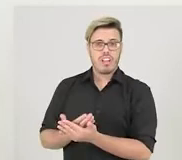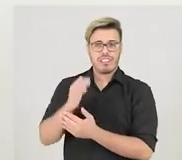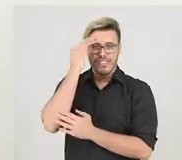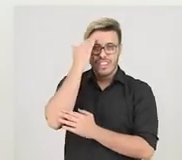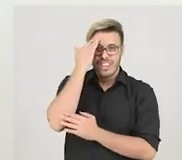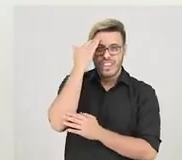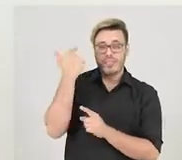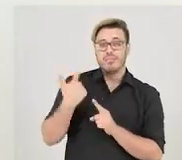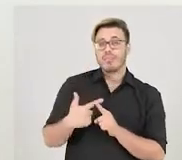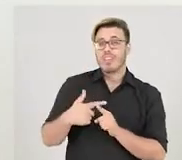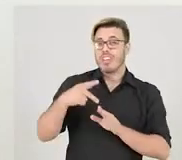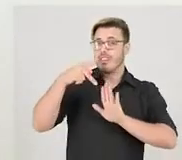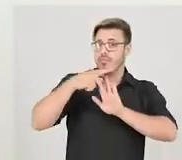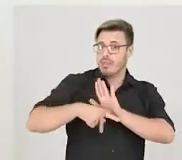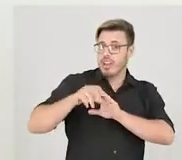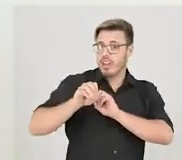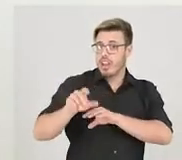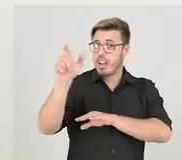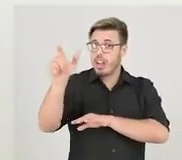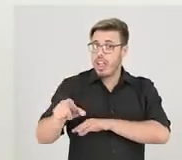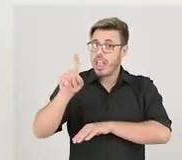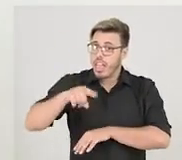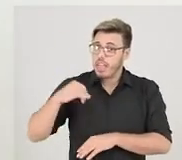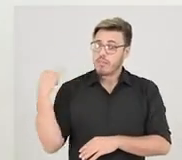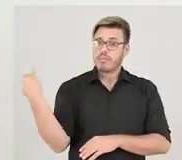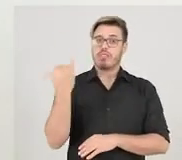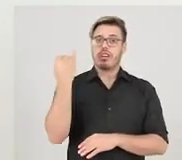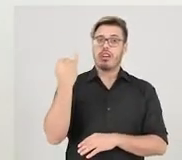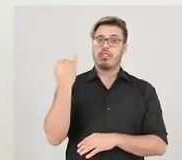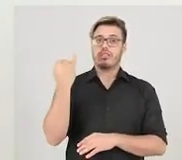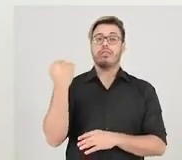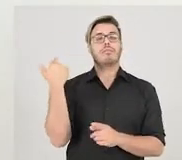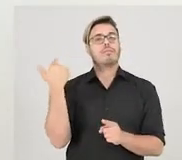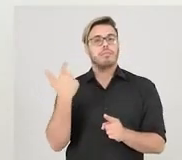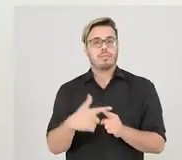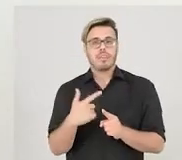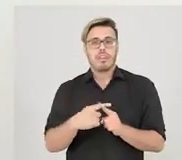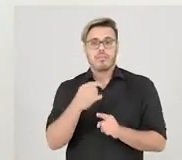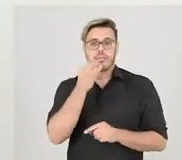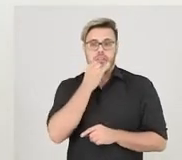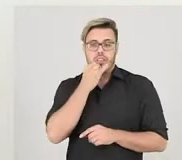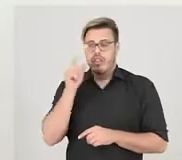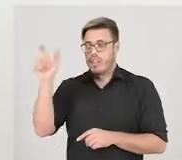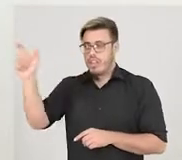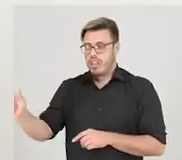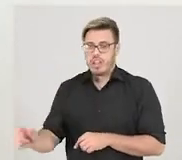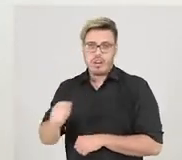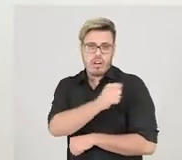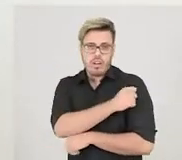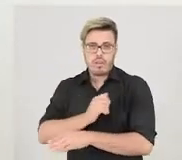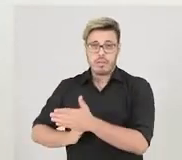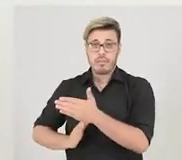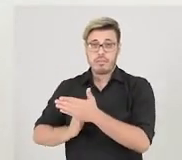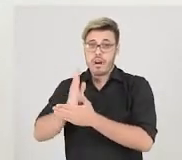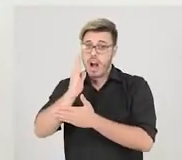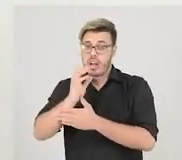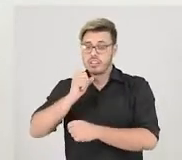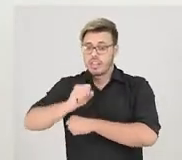aluno passa de um ano para o outro, aquele outro professor regente não sabe o que